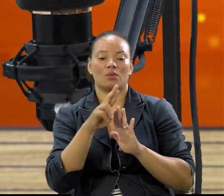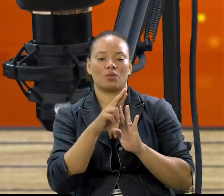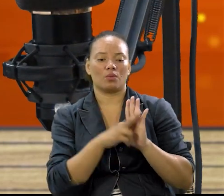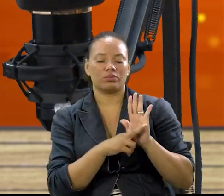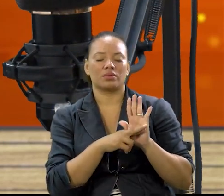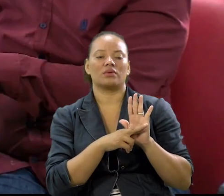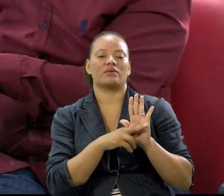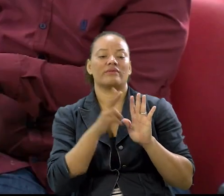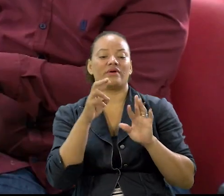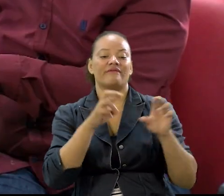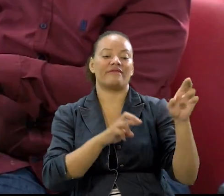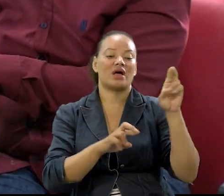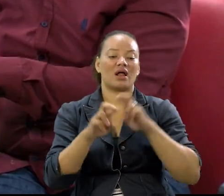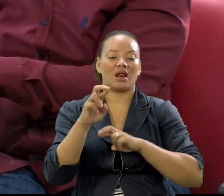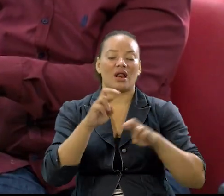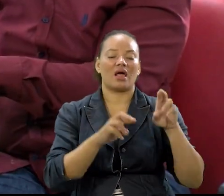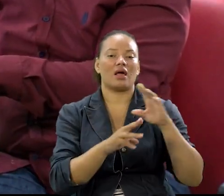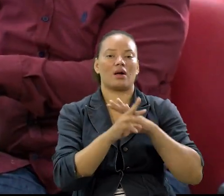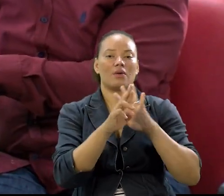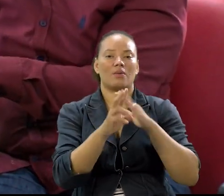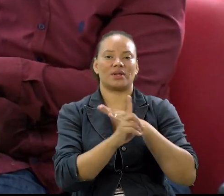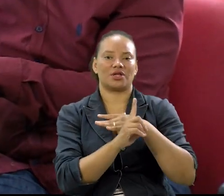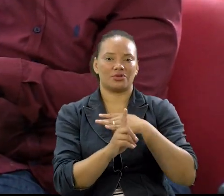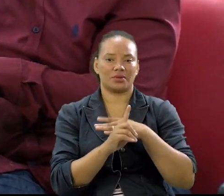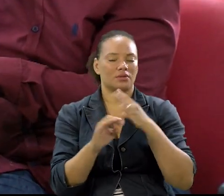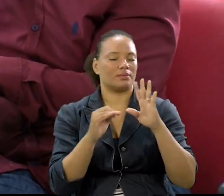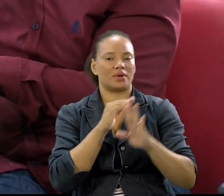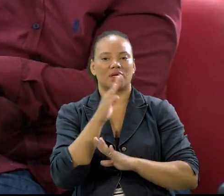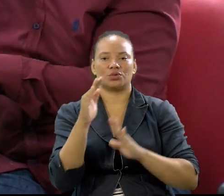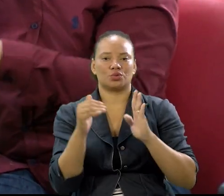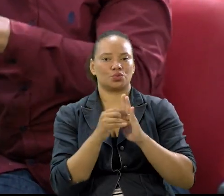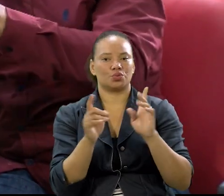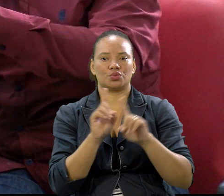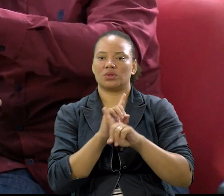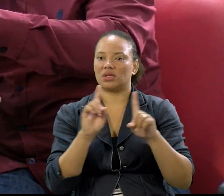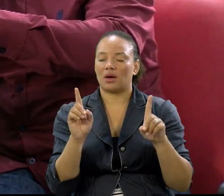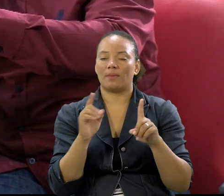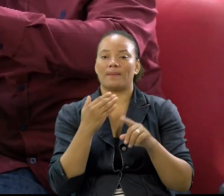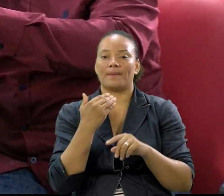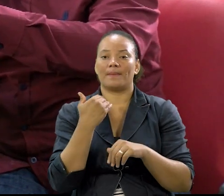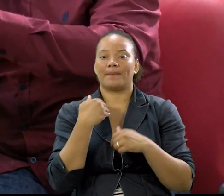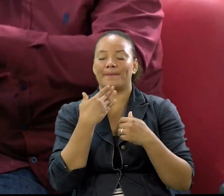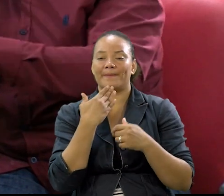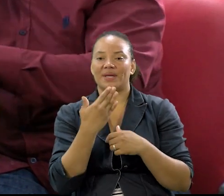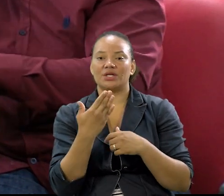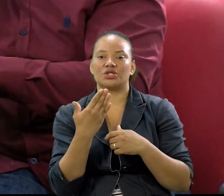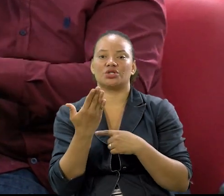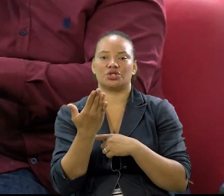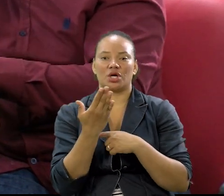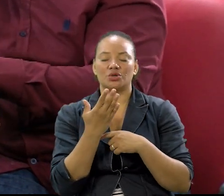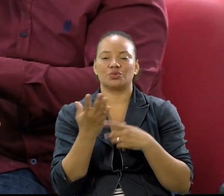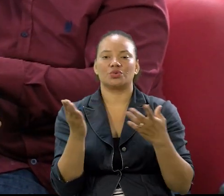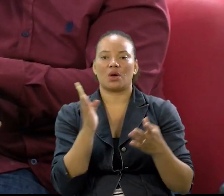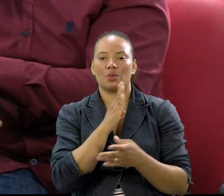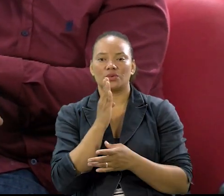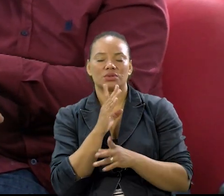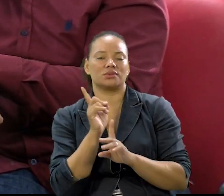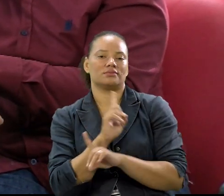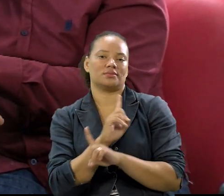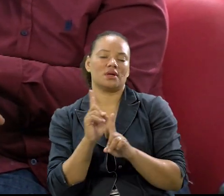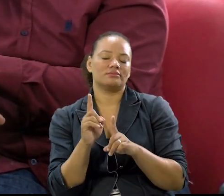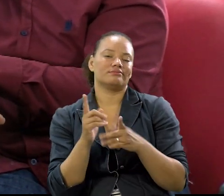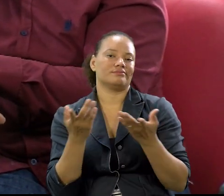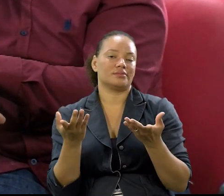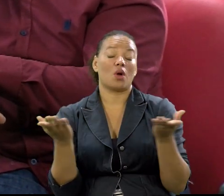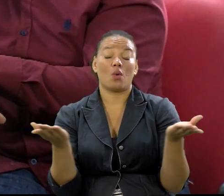eu percebi ela não é por exemplo para tudo não né os primeiros socorros por exemplo atend tá hoje as crianças são